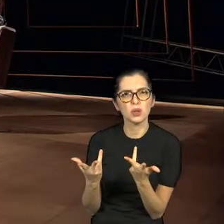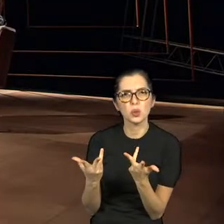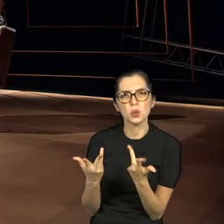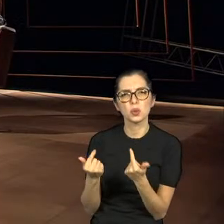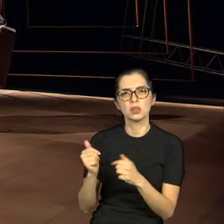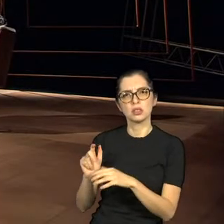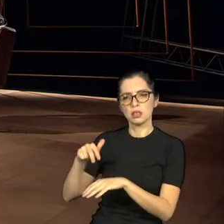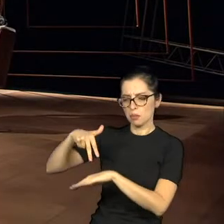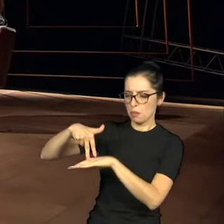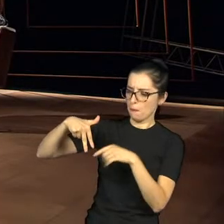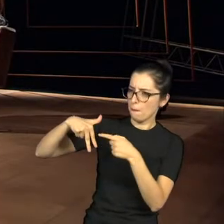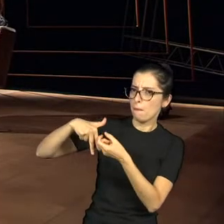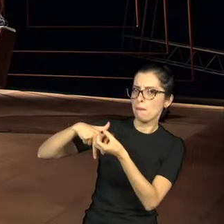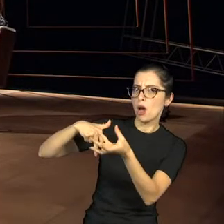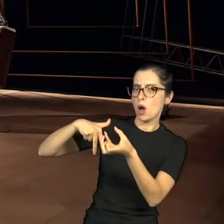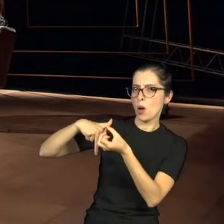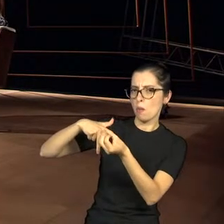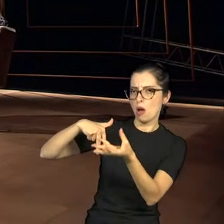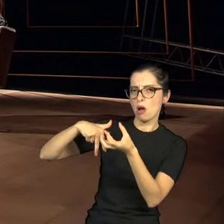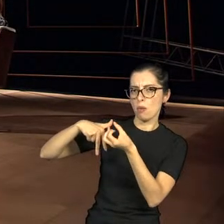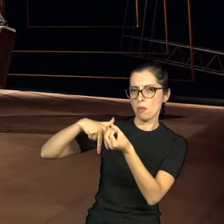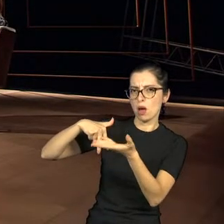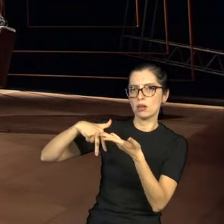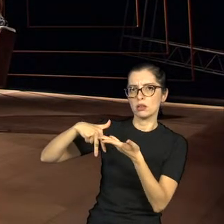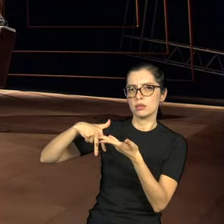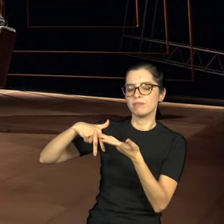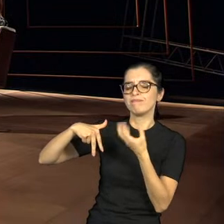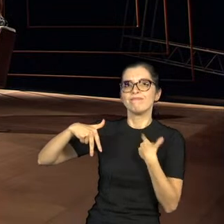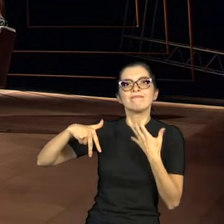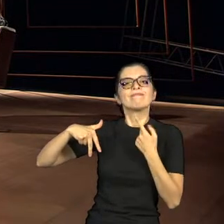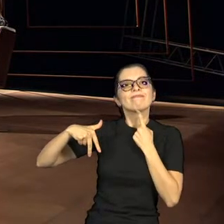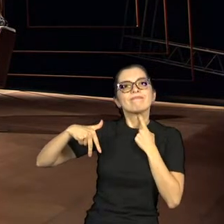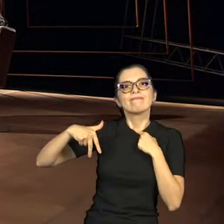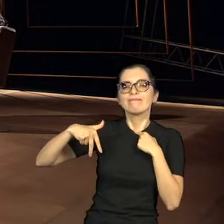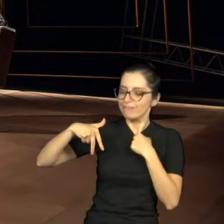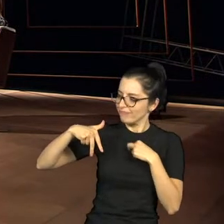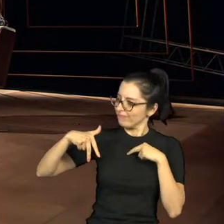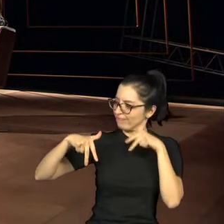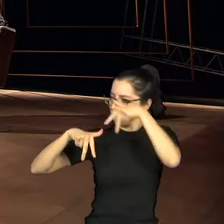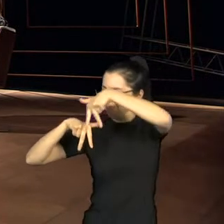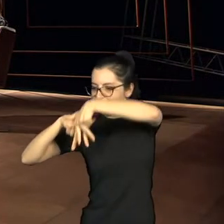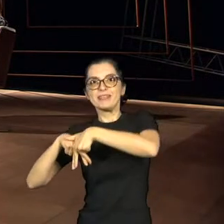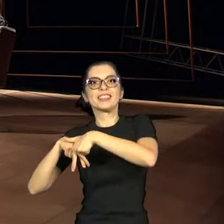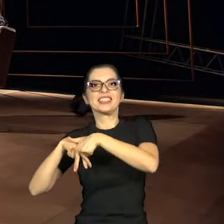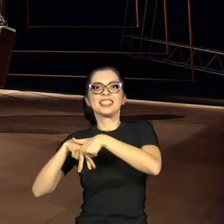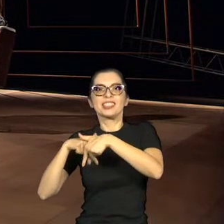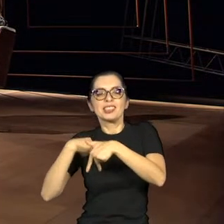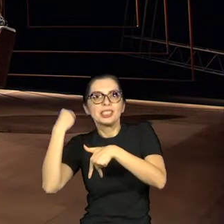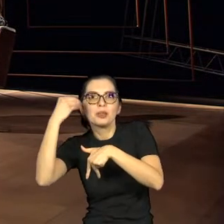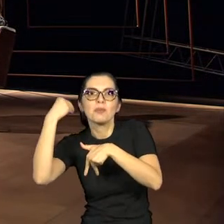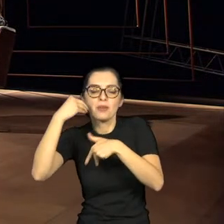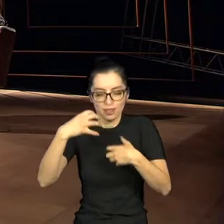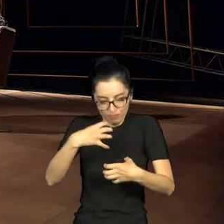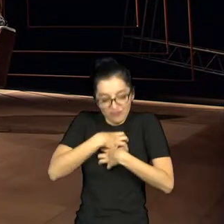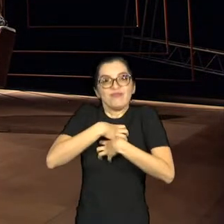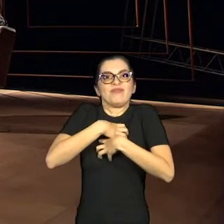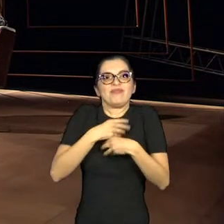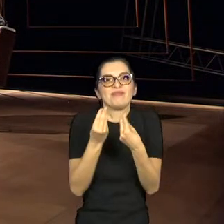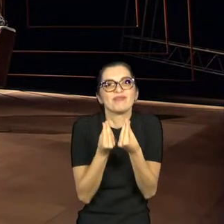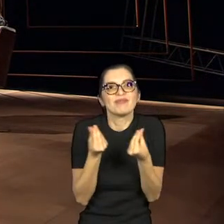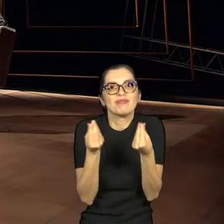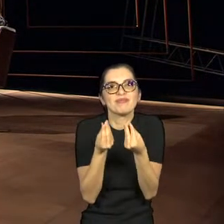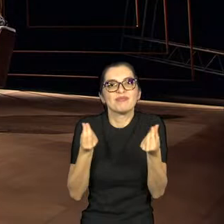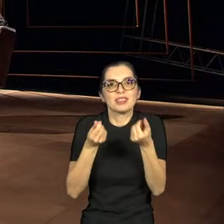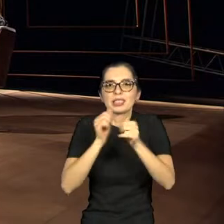Que eu queria tanto passar por aquilo, levar aquilo às